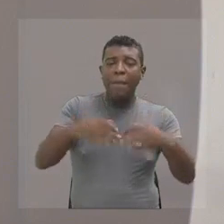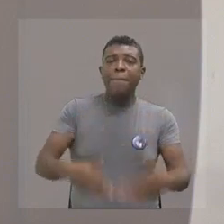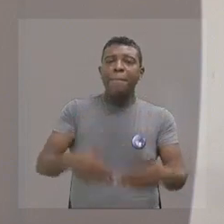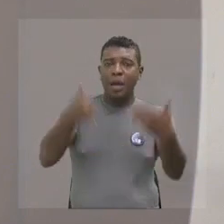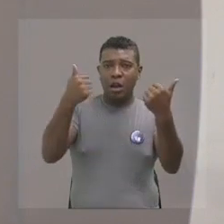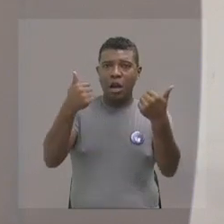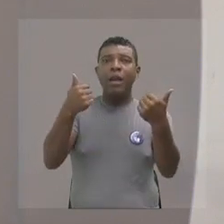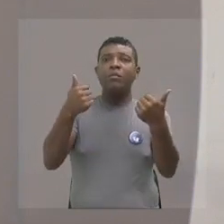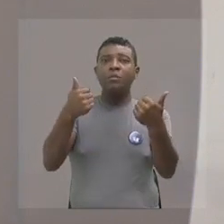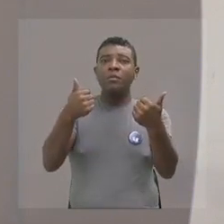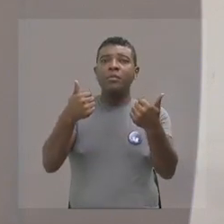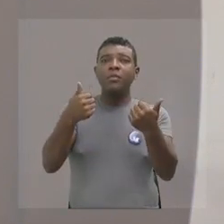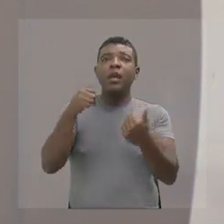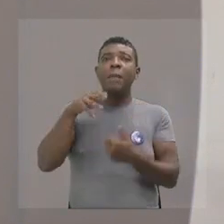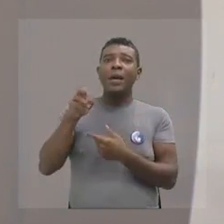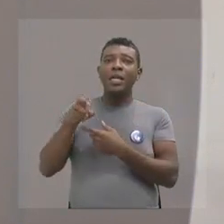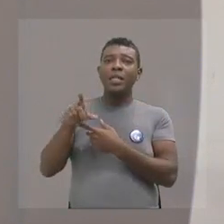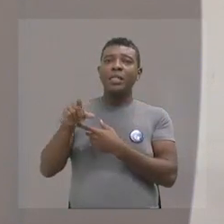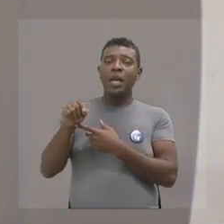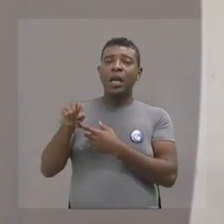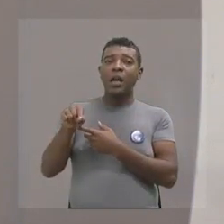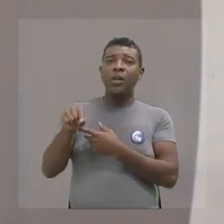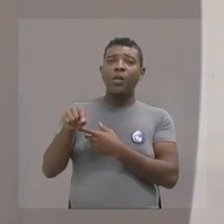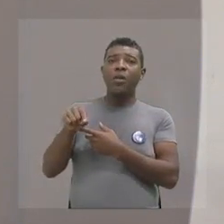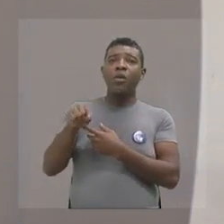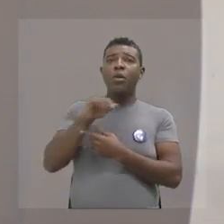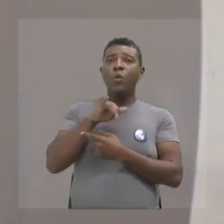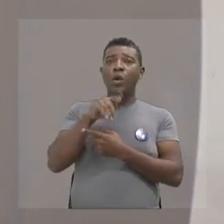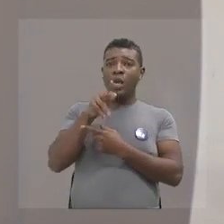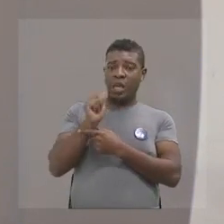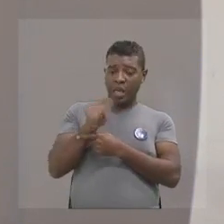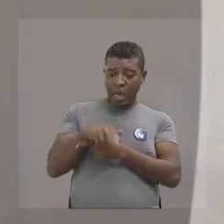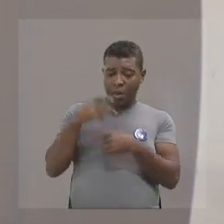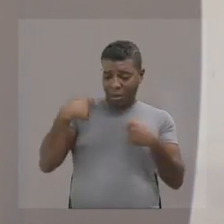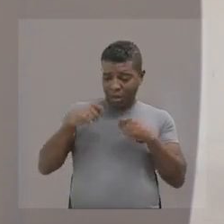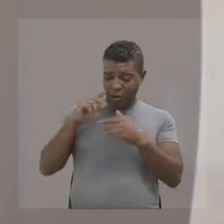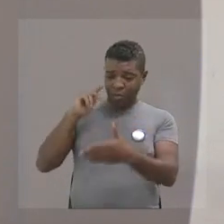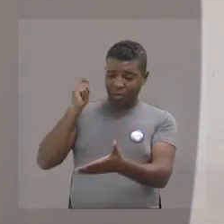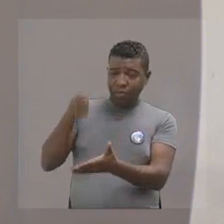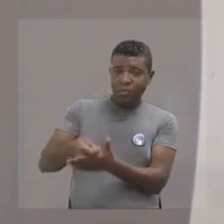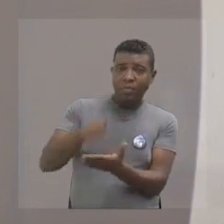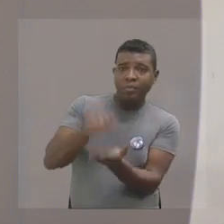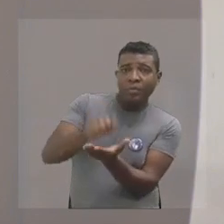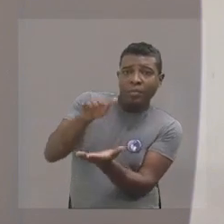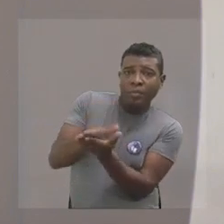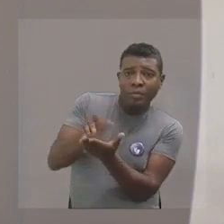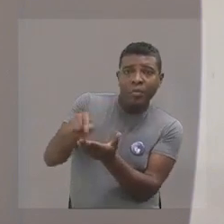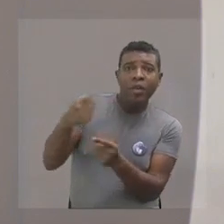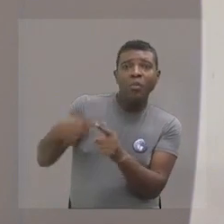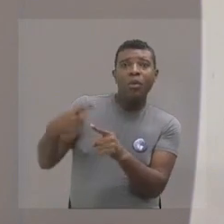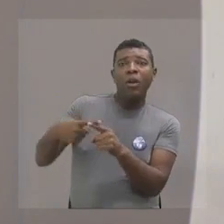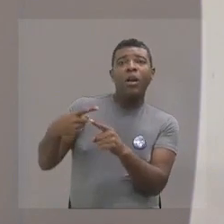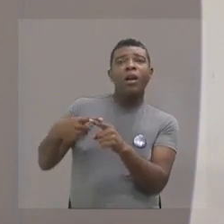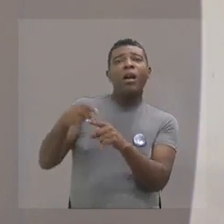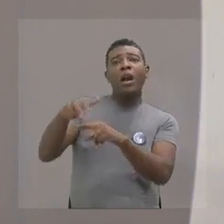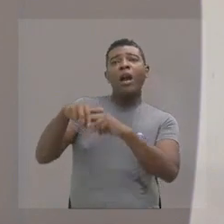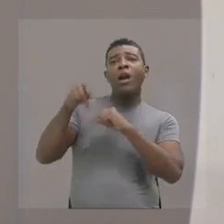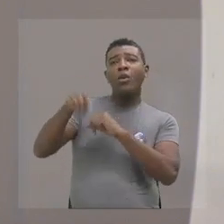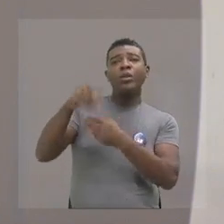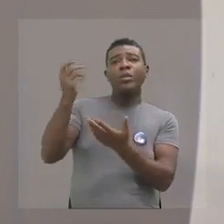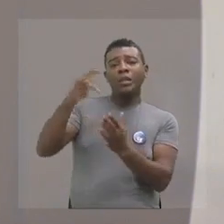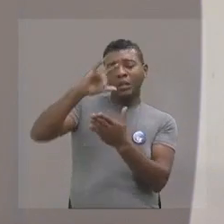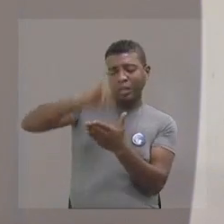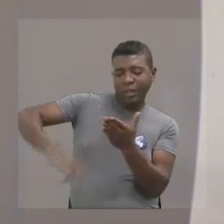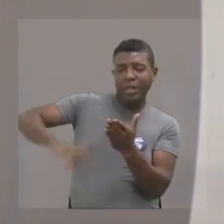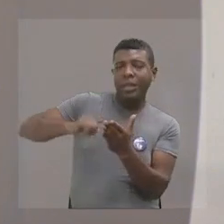brinca sério comigo além de tudo o igan teve que pagar multa para assinatura né daquele tempo de ajustamento e conduta uma vez que